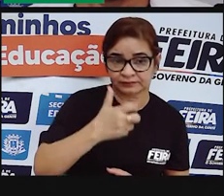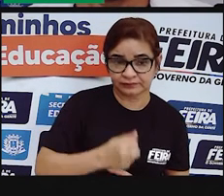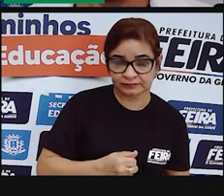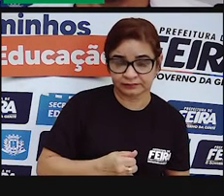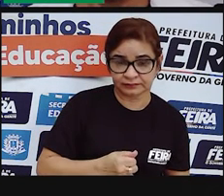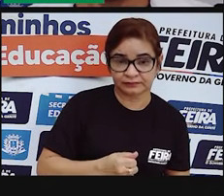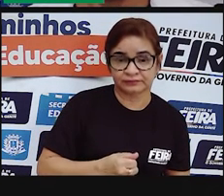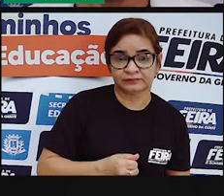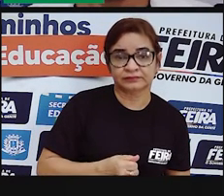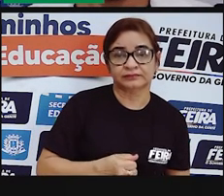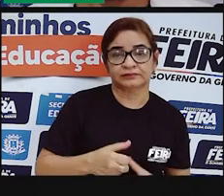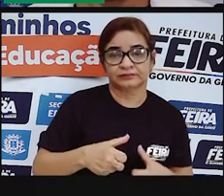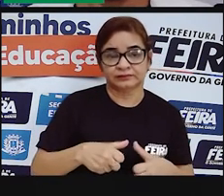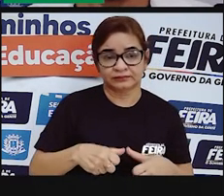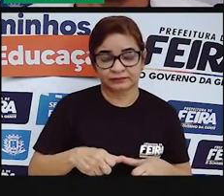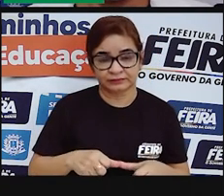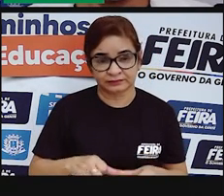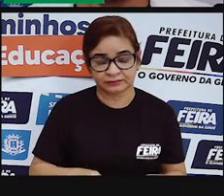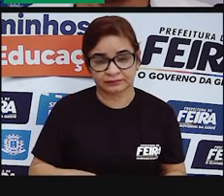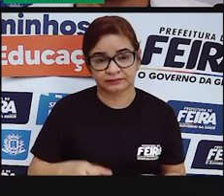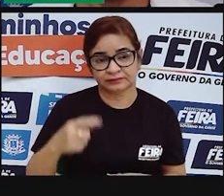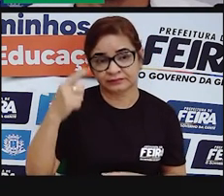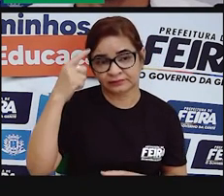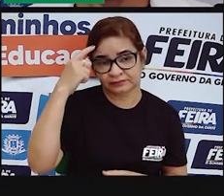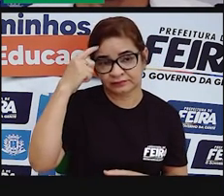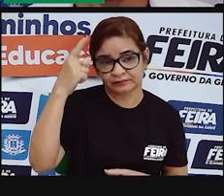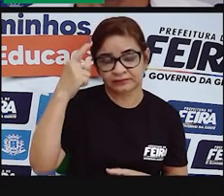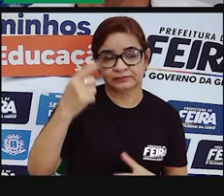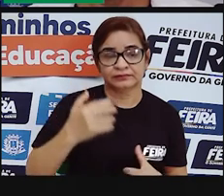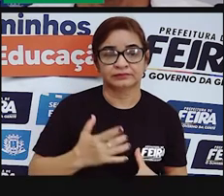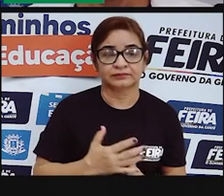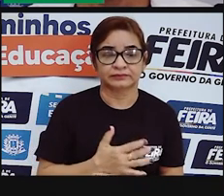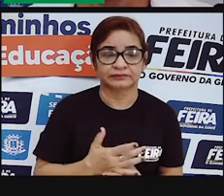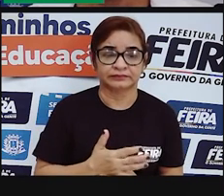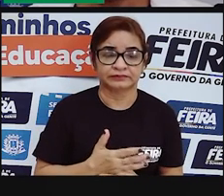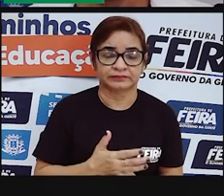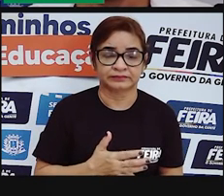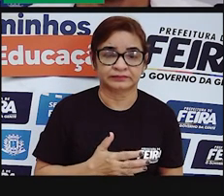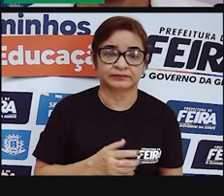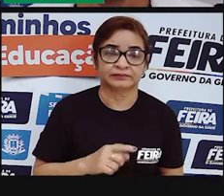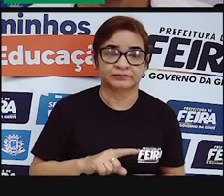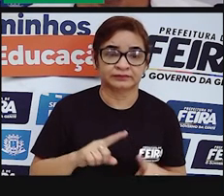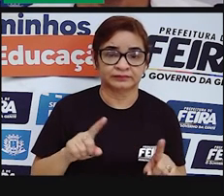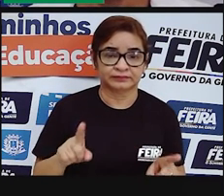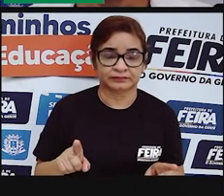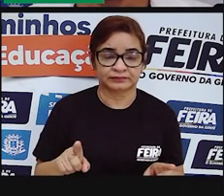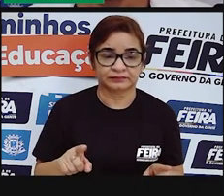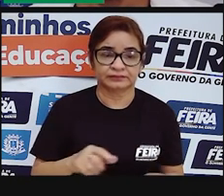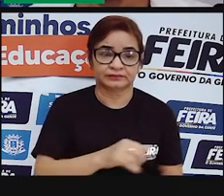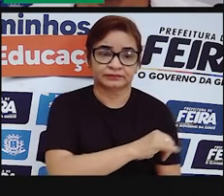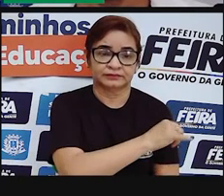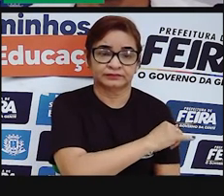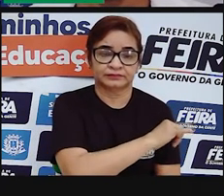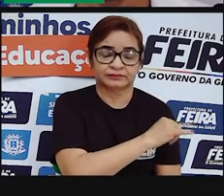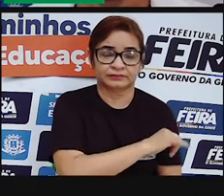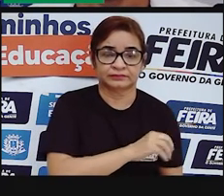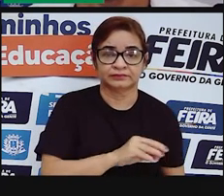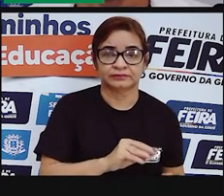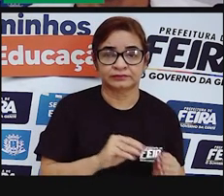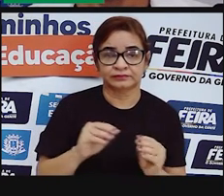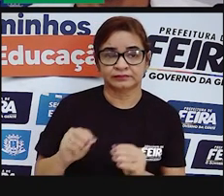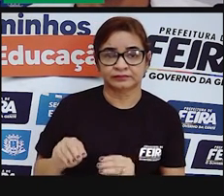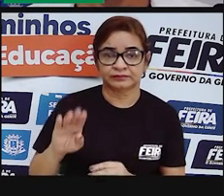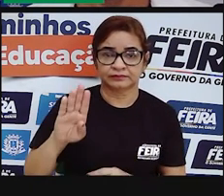palavra linda vai comportar com uma ideia de cidade e não de Rio de